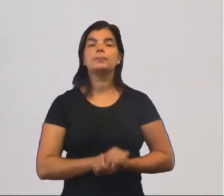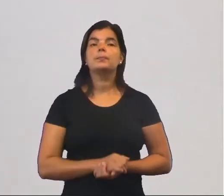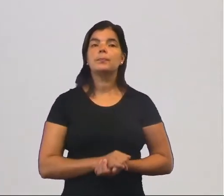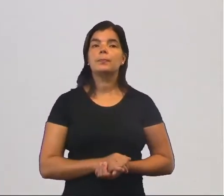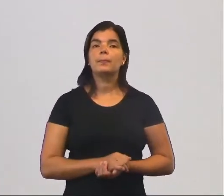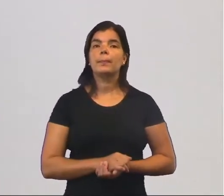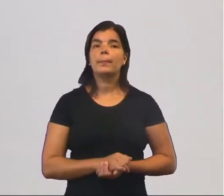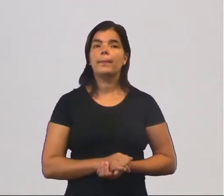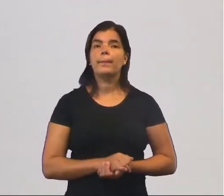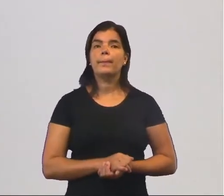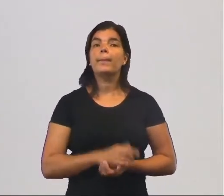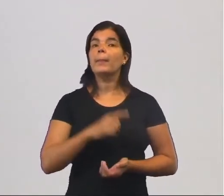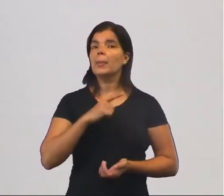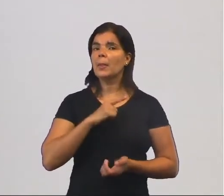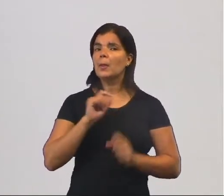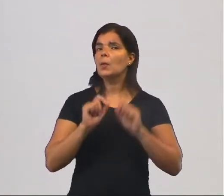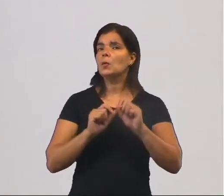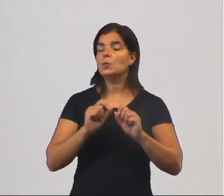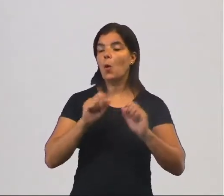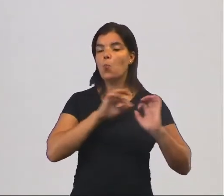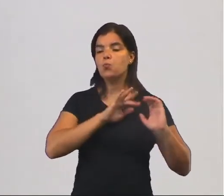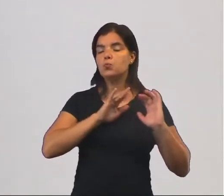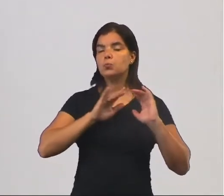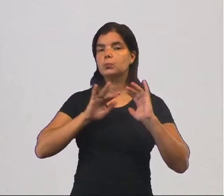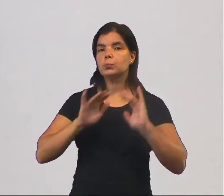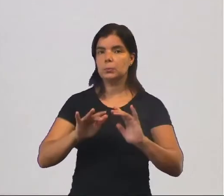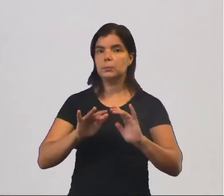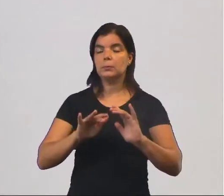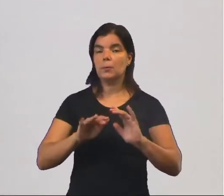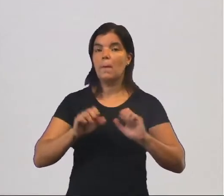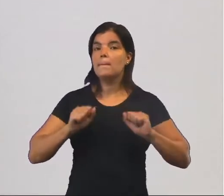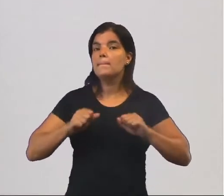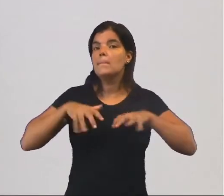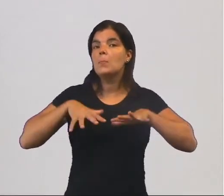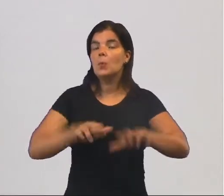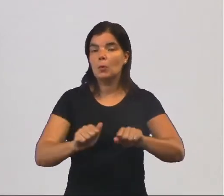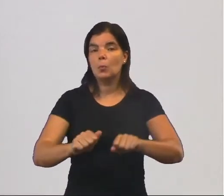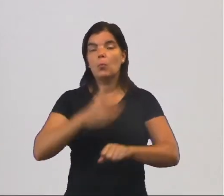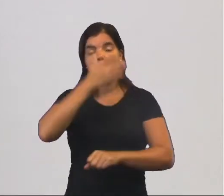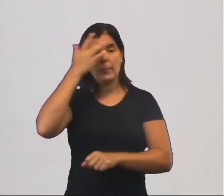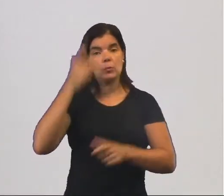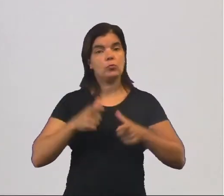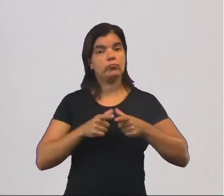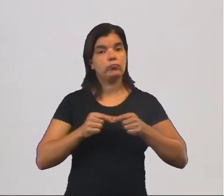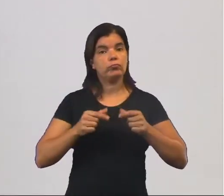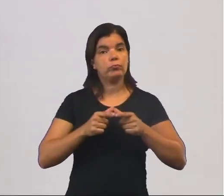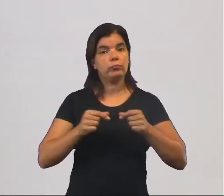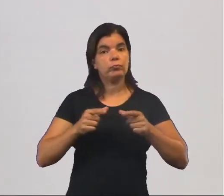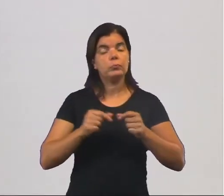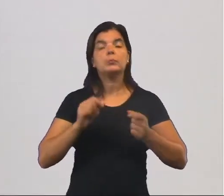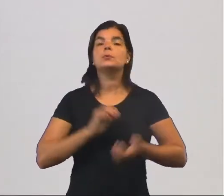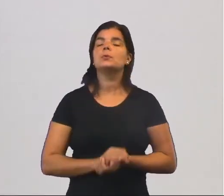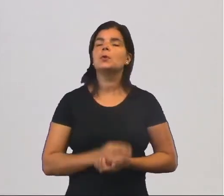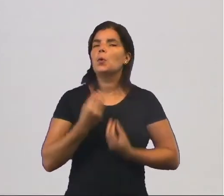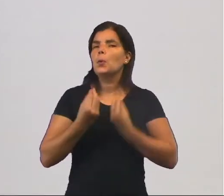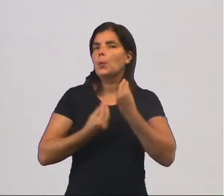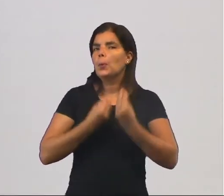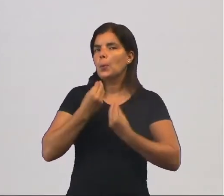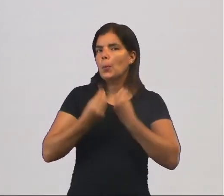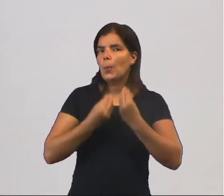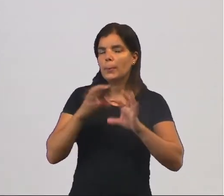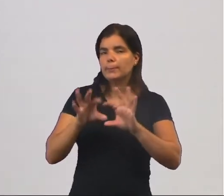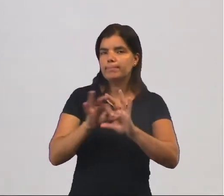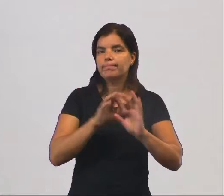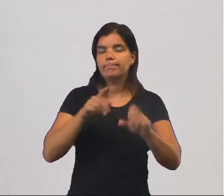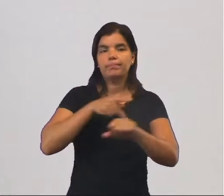Coreana, estava sendo invadida, né, estava sendo colonizada por japoneses. E como os países